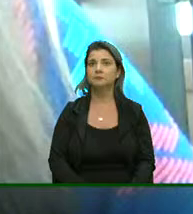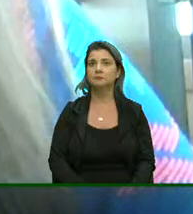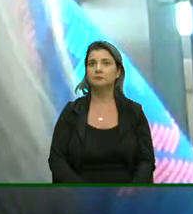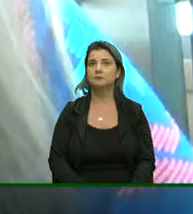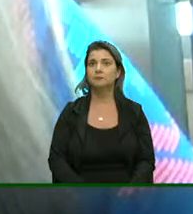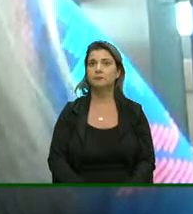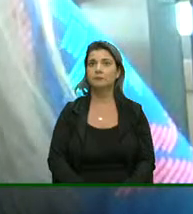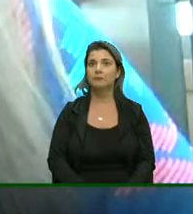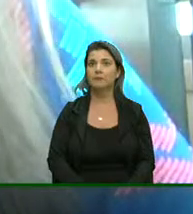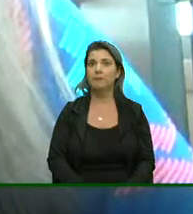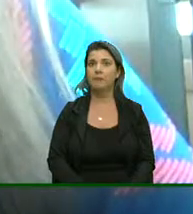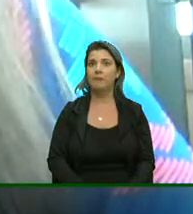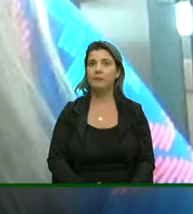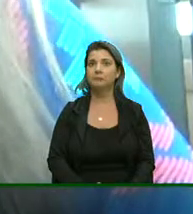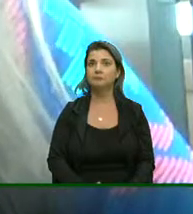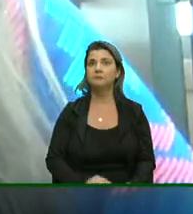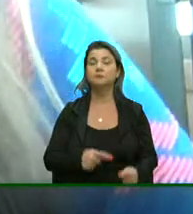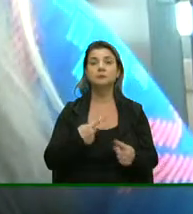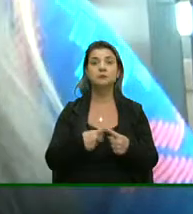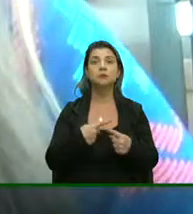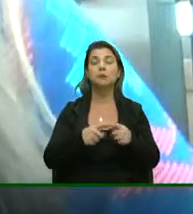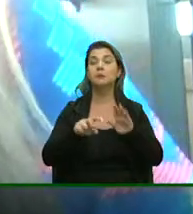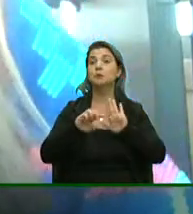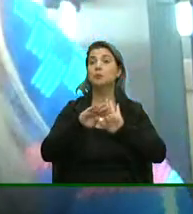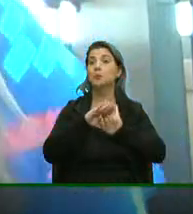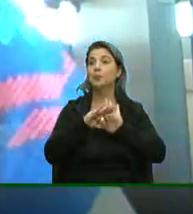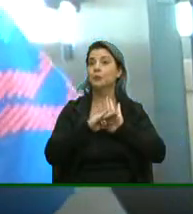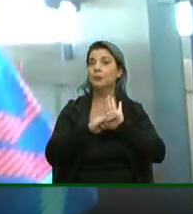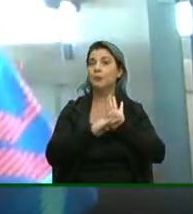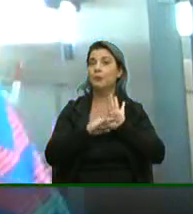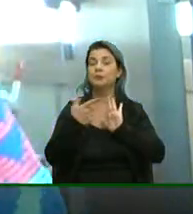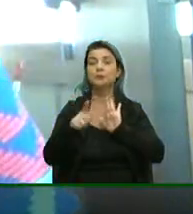E por conta do protocolo dessa outra emenda.